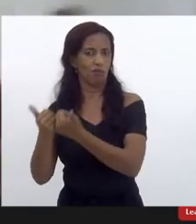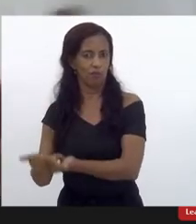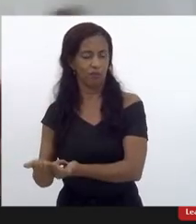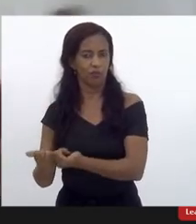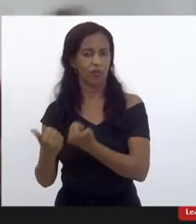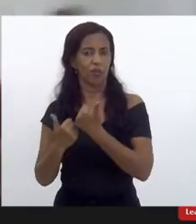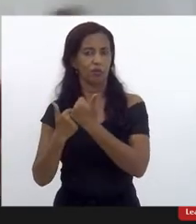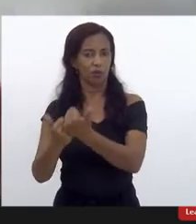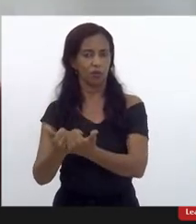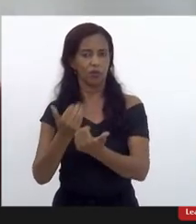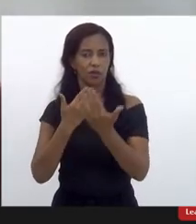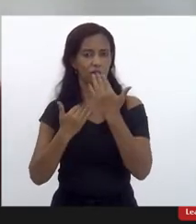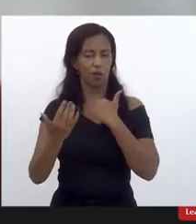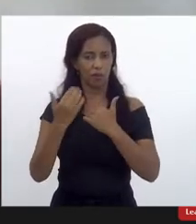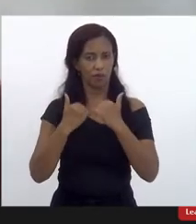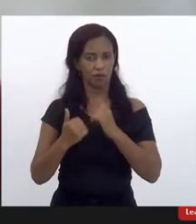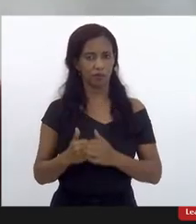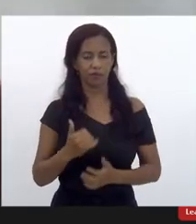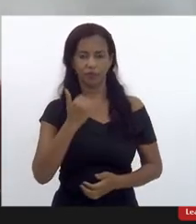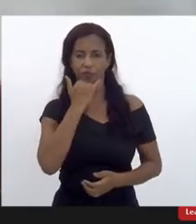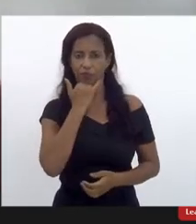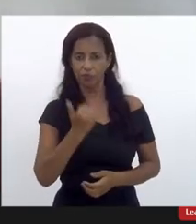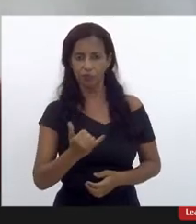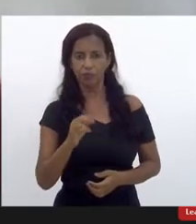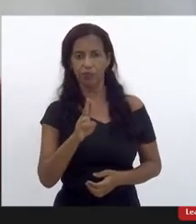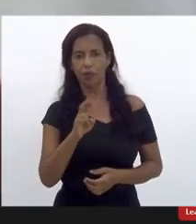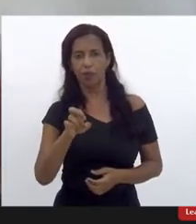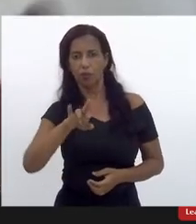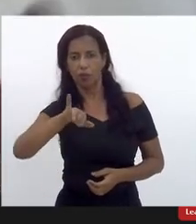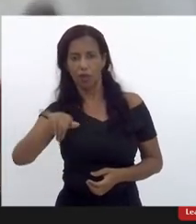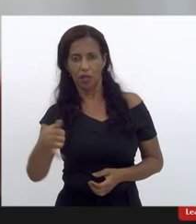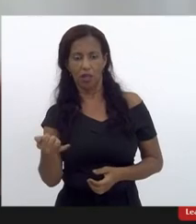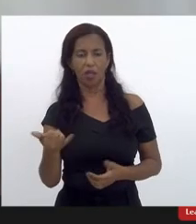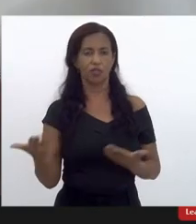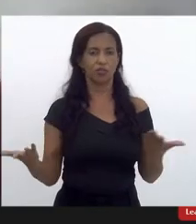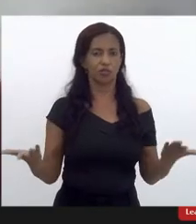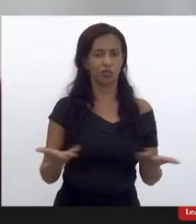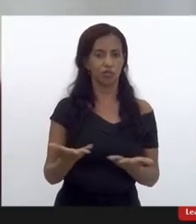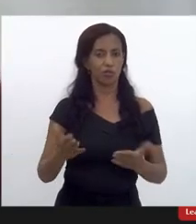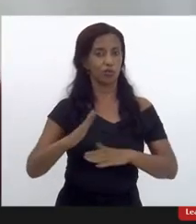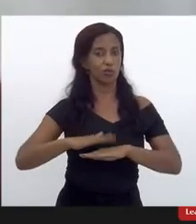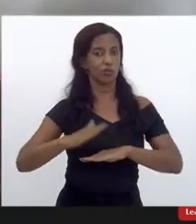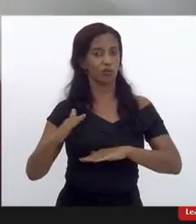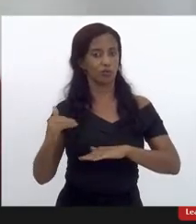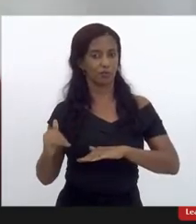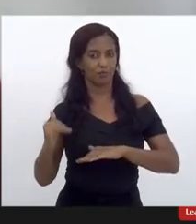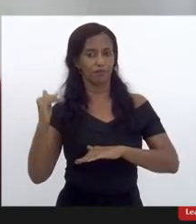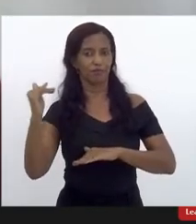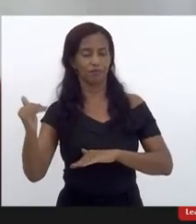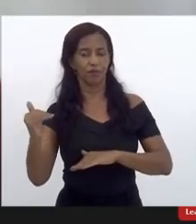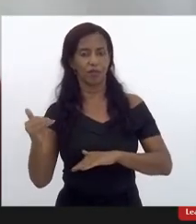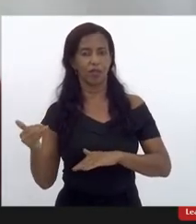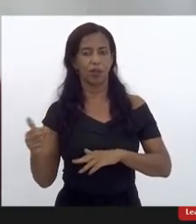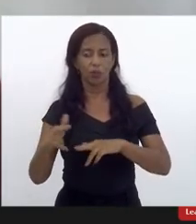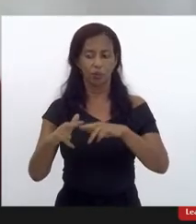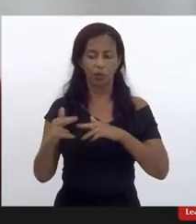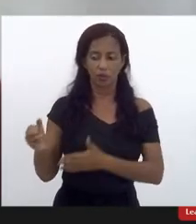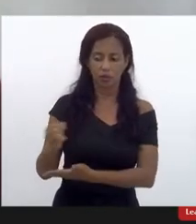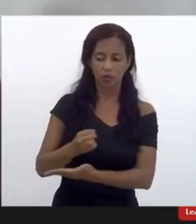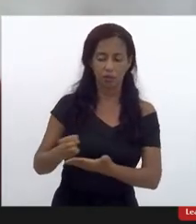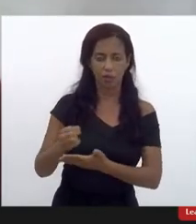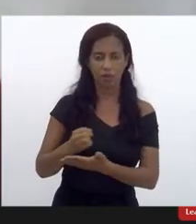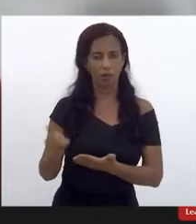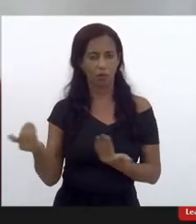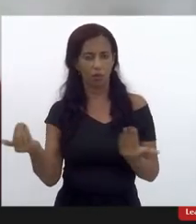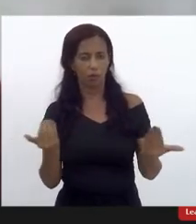auxílio alimentação, salvo engano, peço desculpas, da UERJ, que era hoje um dos mais altos, foi nisso que a gente se baseou para fazer o da FITEC, para